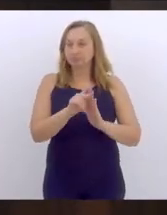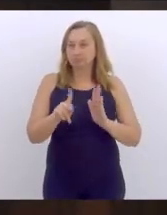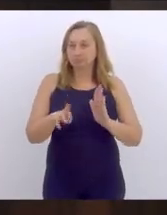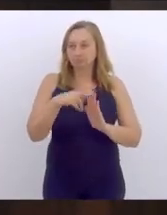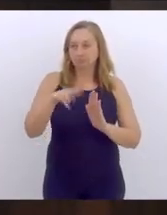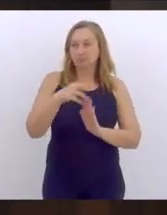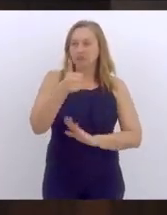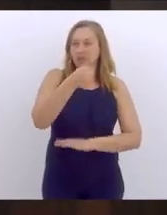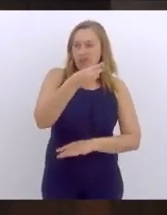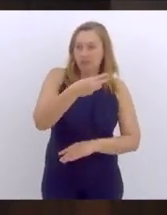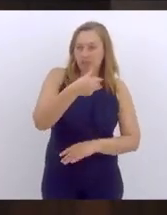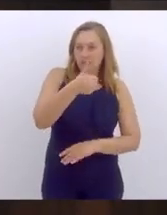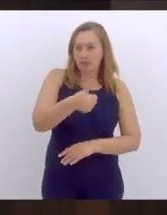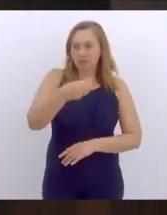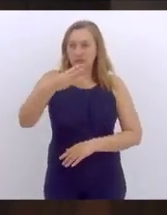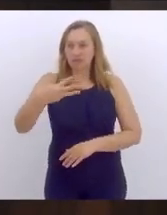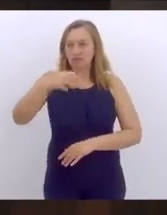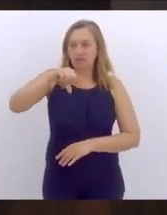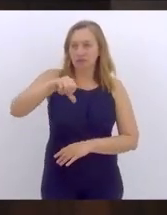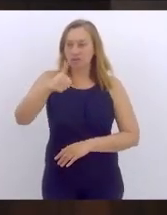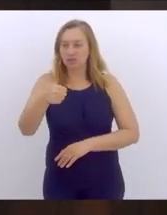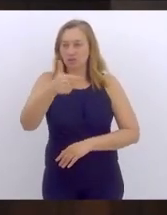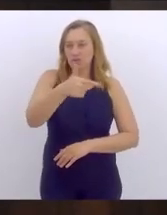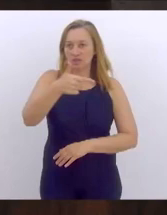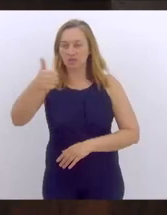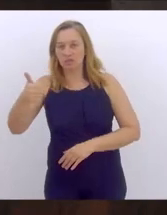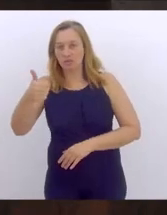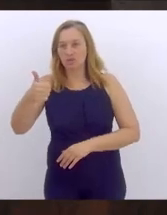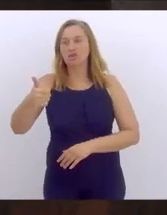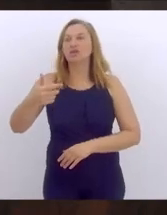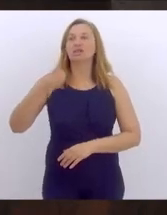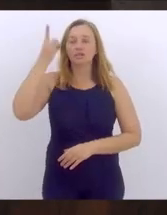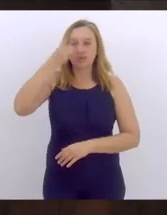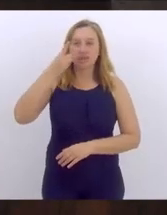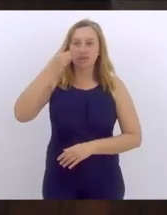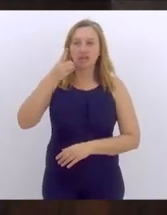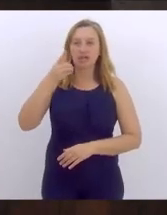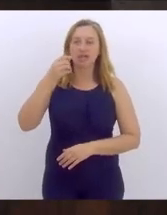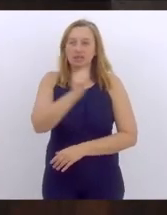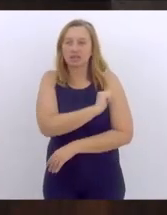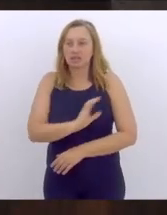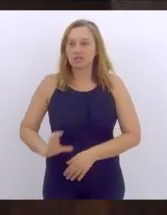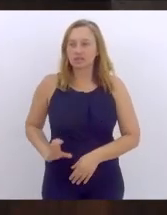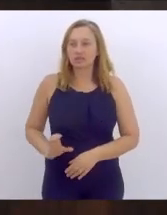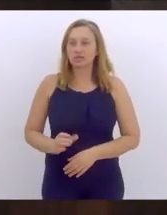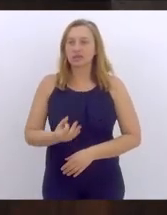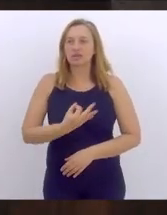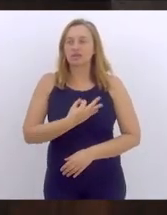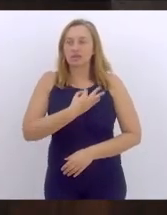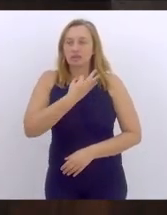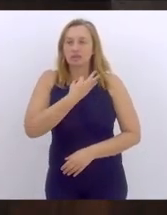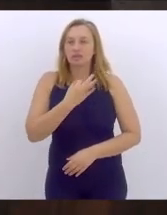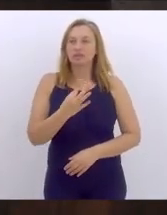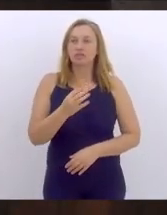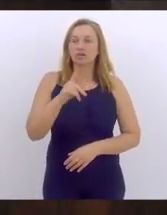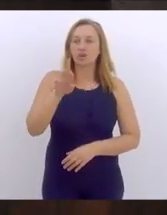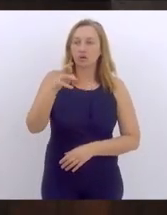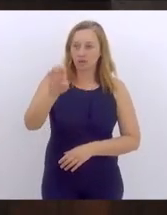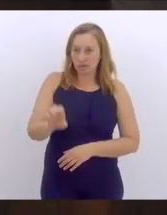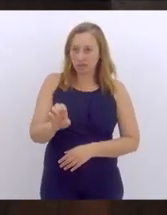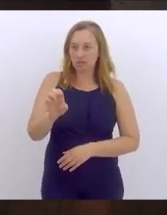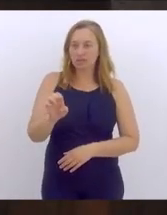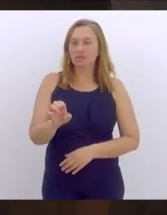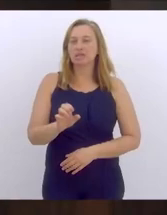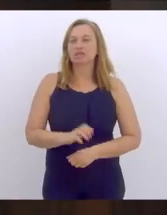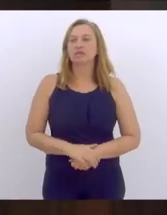resolução 1391 de 22, de autoria do deputado André Ceciliano, concede medalha Tiradentes, respectivo diploma, à senhora Rose da Conceição